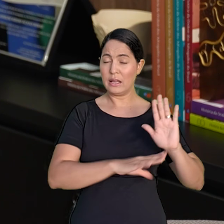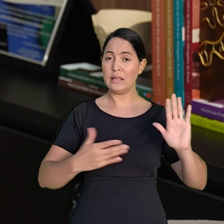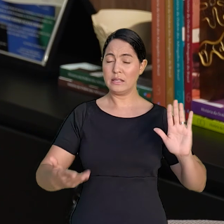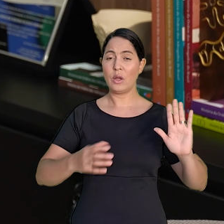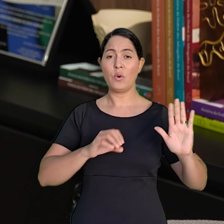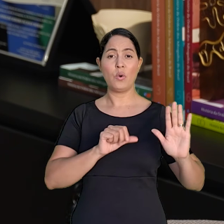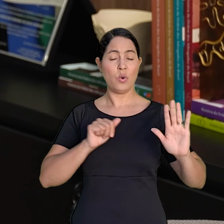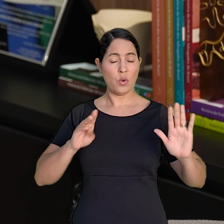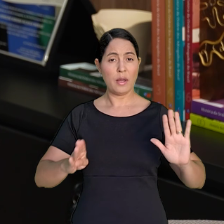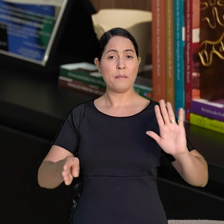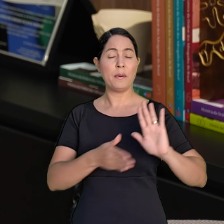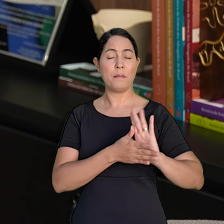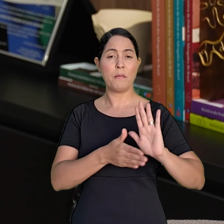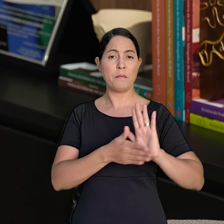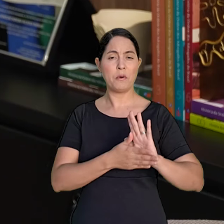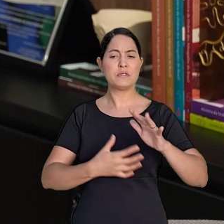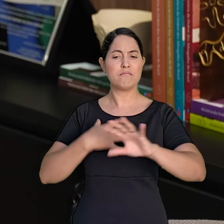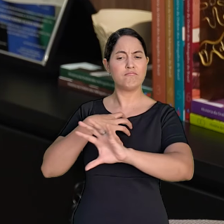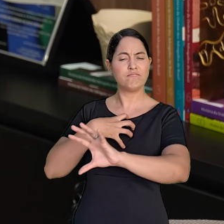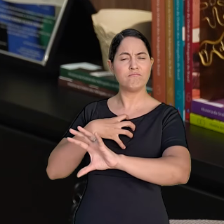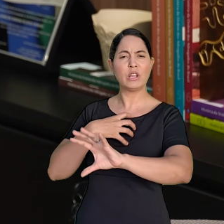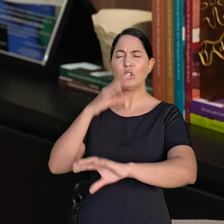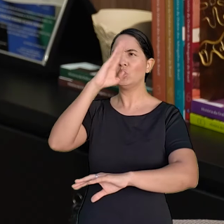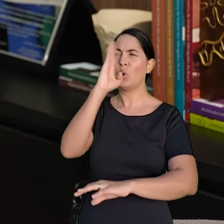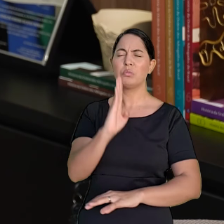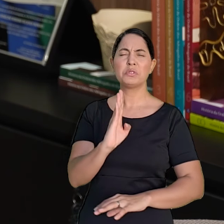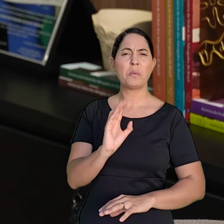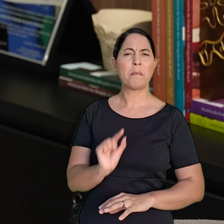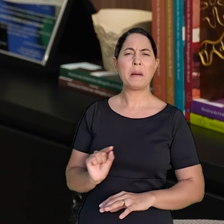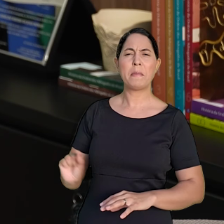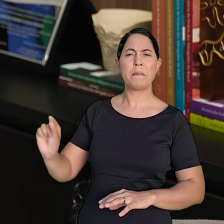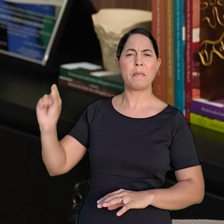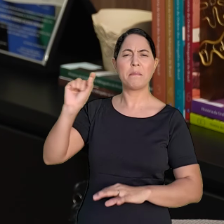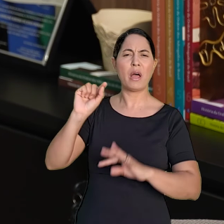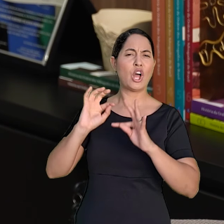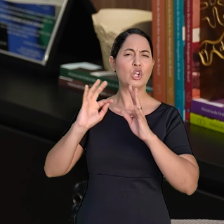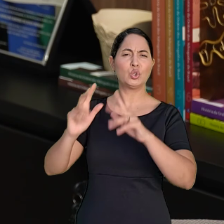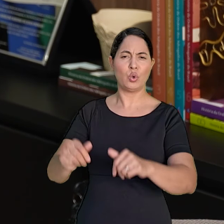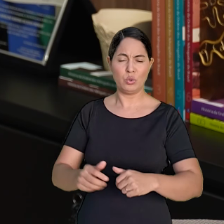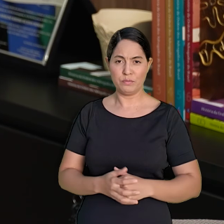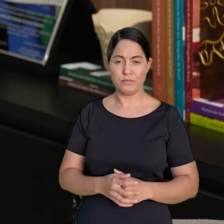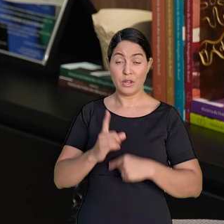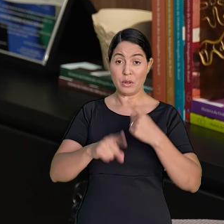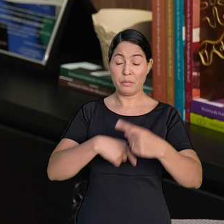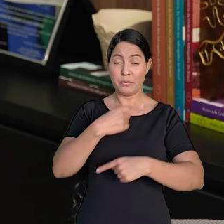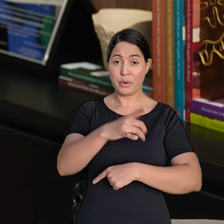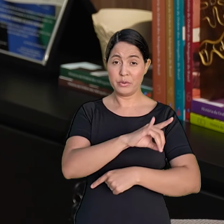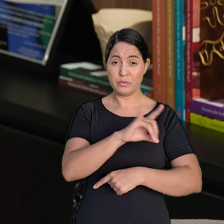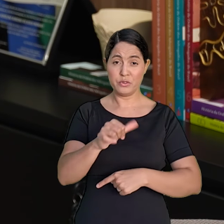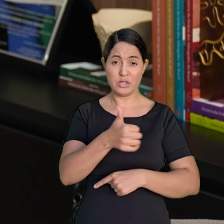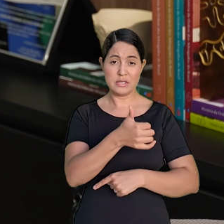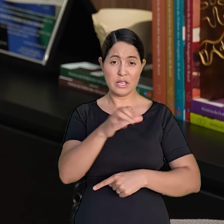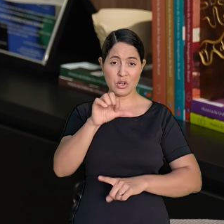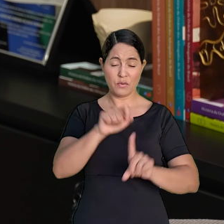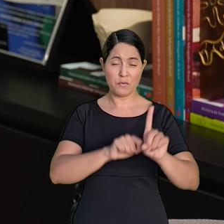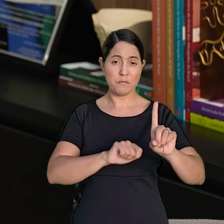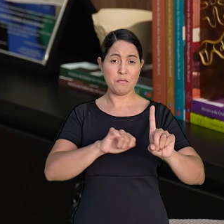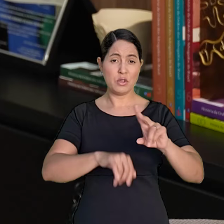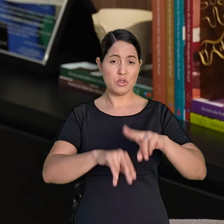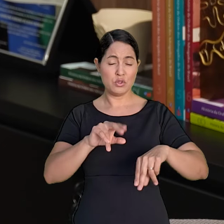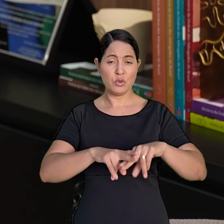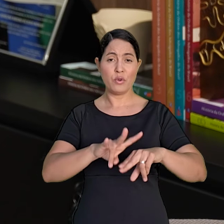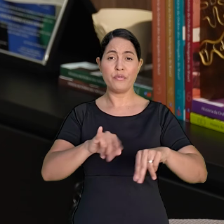Nacional está promovendo uma ampla escuta em todo o país. No próximo dia 19 de junho, vamos realizar